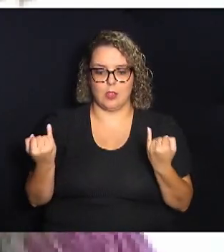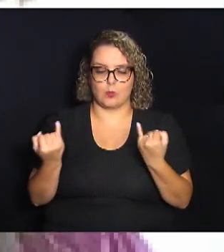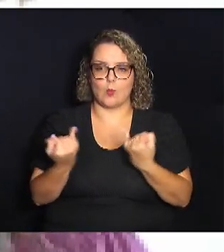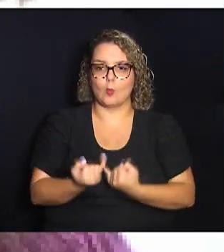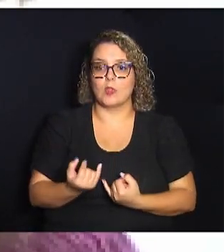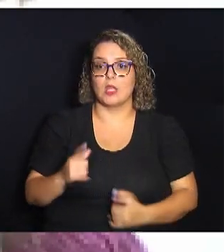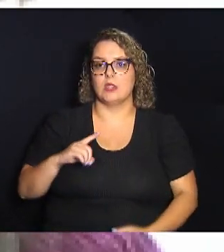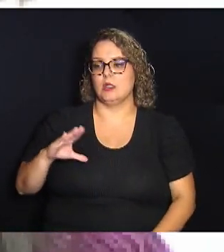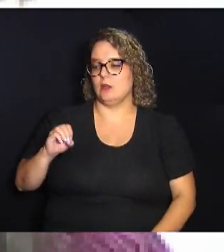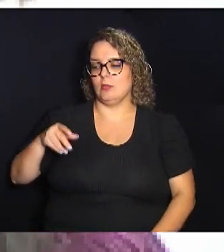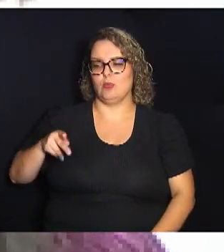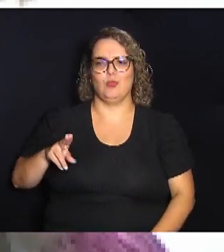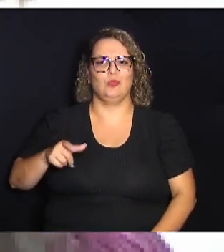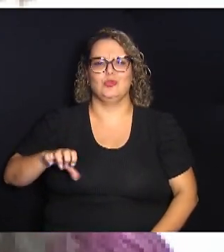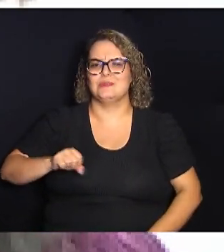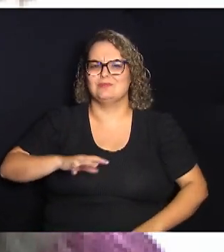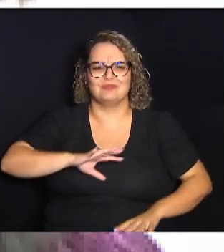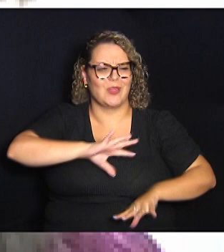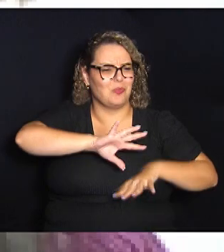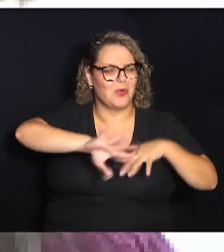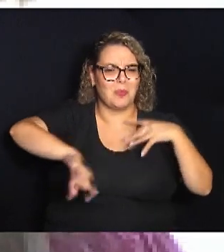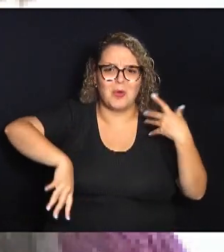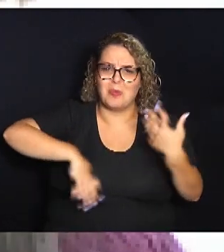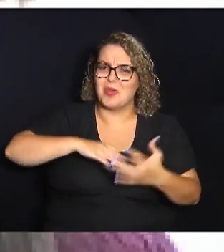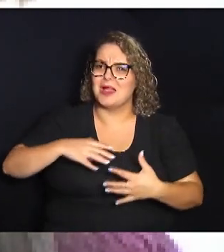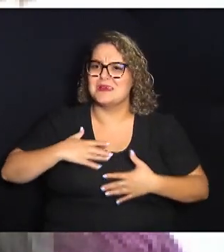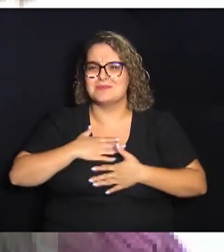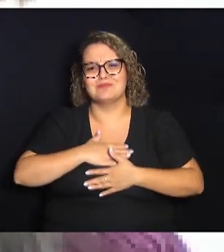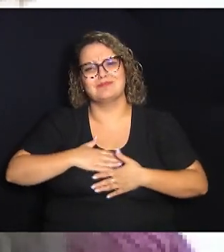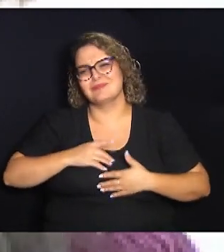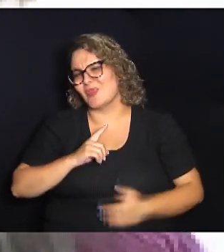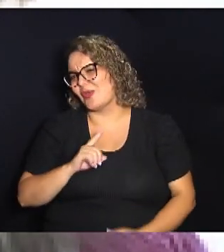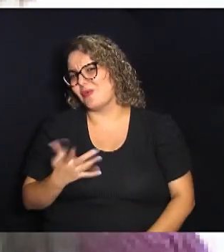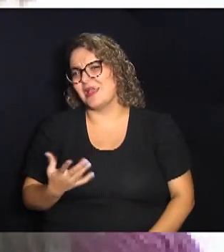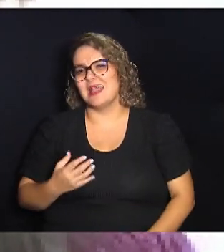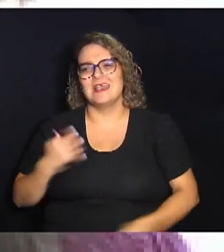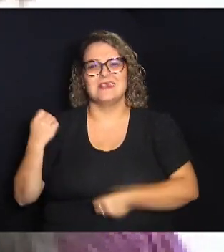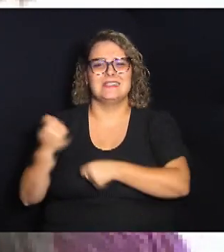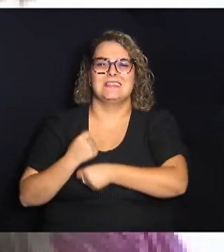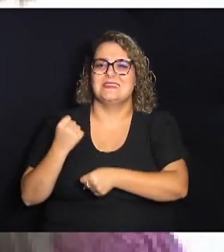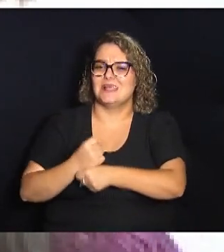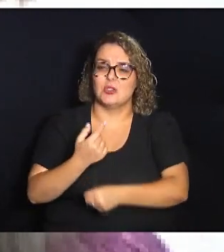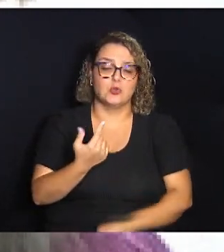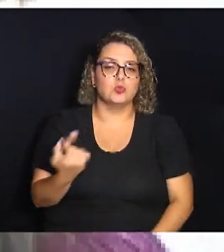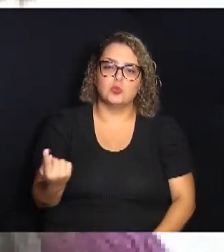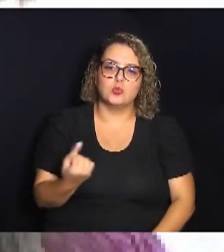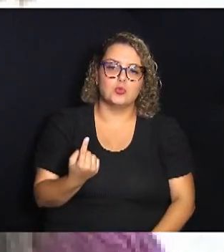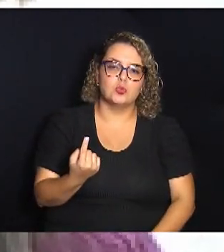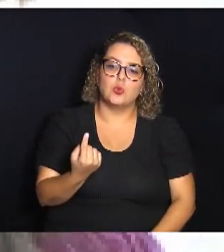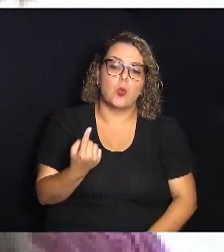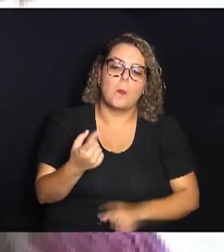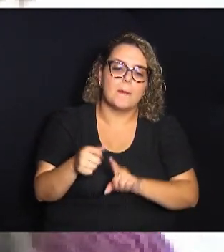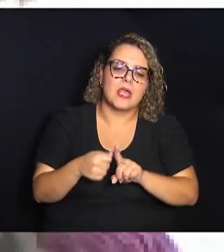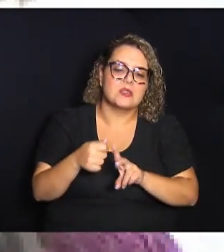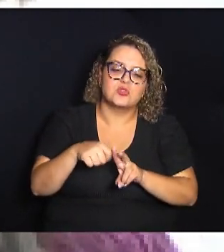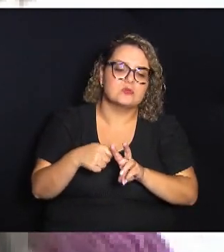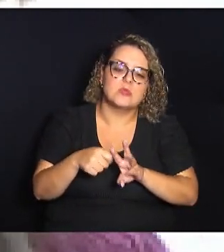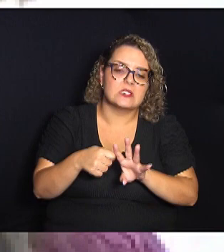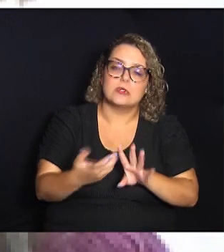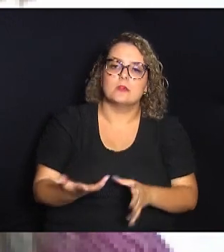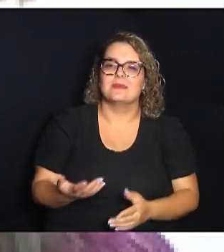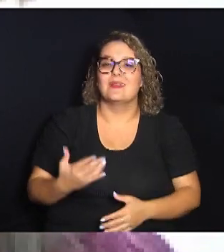imagina, é uma sensação muito desconfortável e que dura muitos anos, né? Não é uma coisa assim de 1 mês, 2 meses.